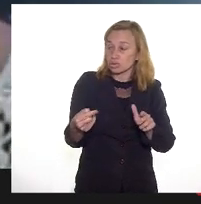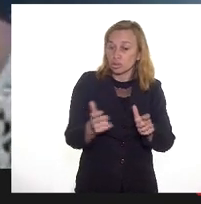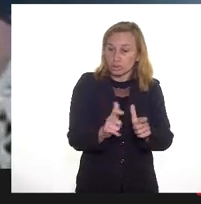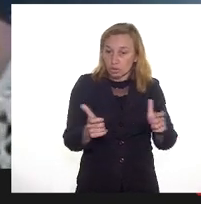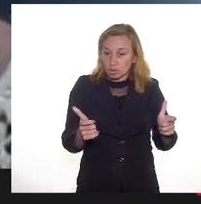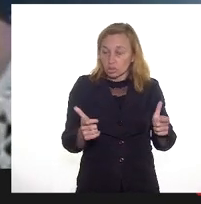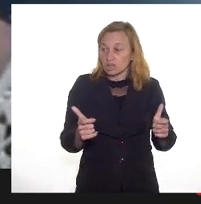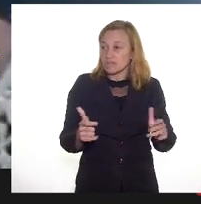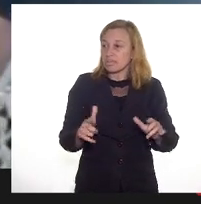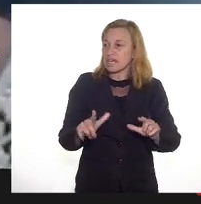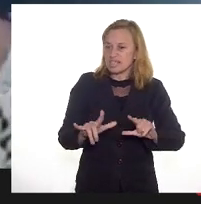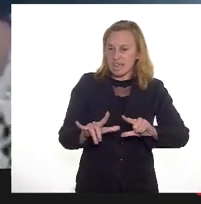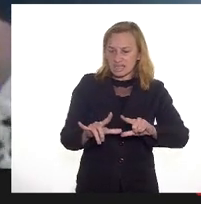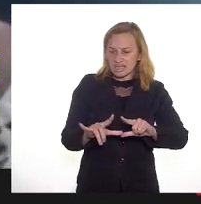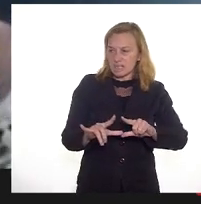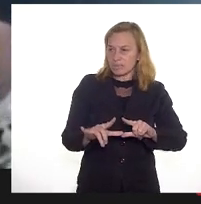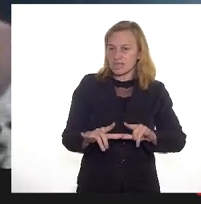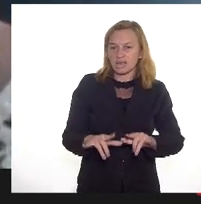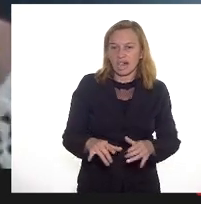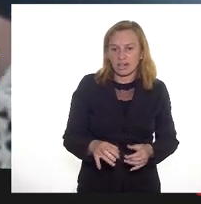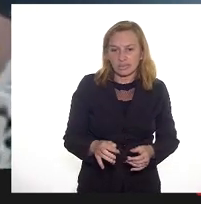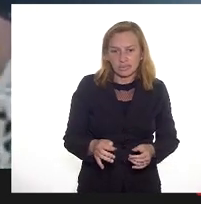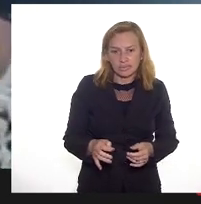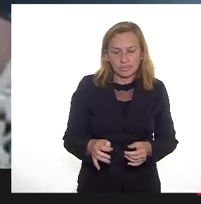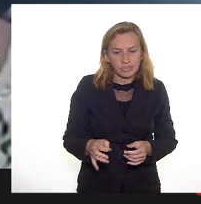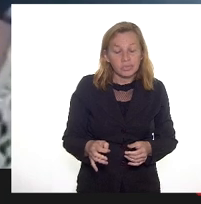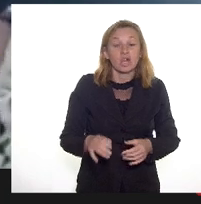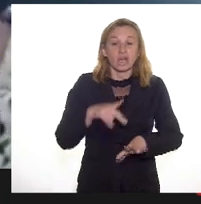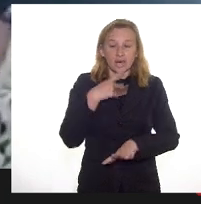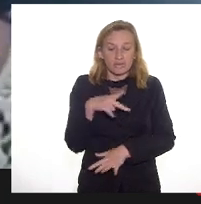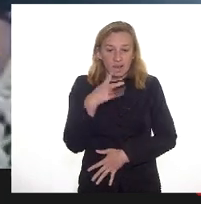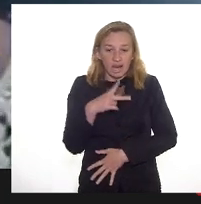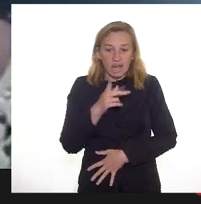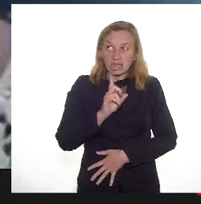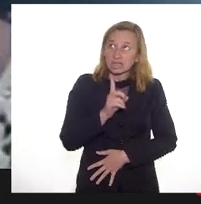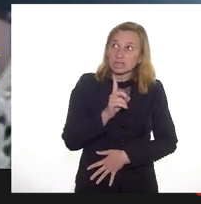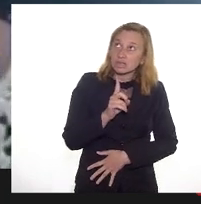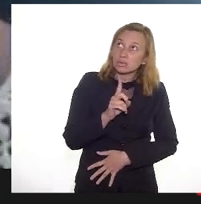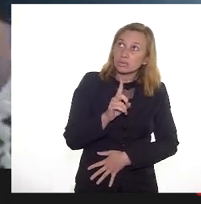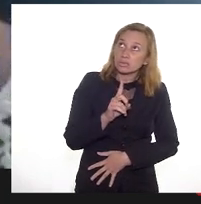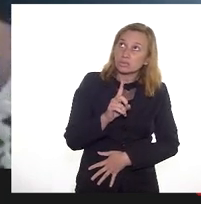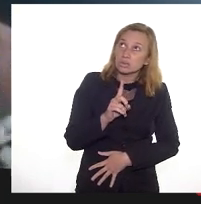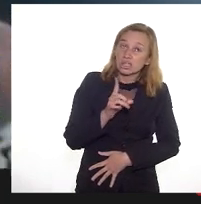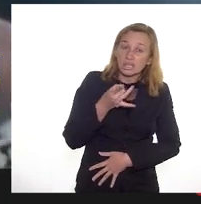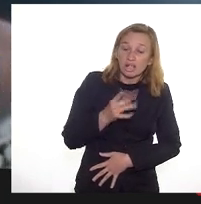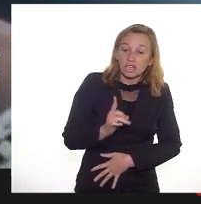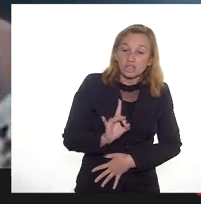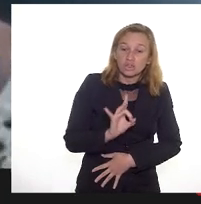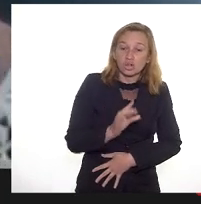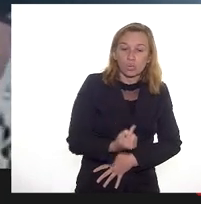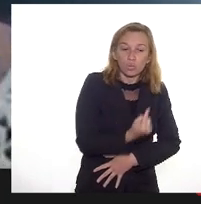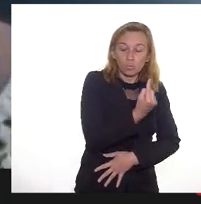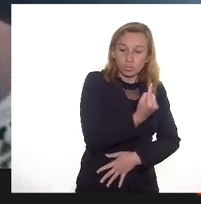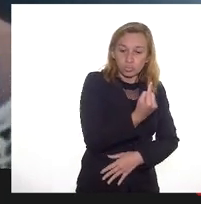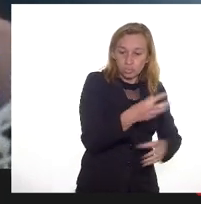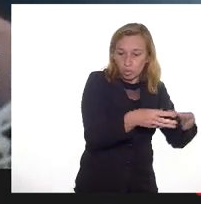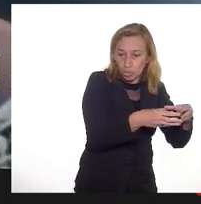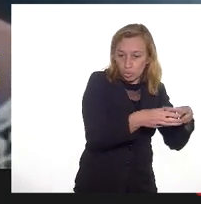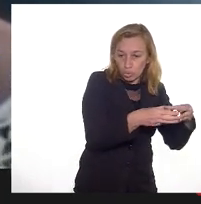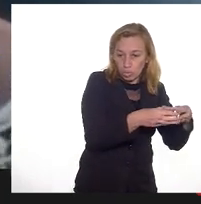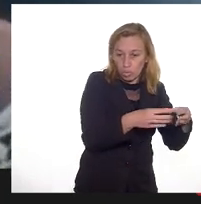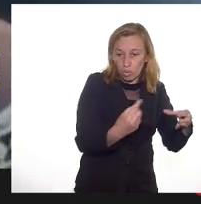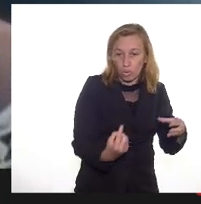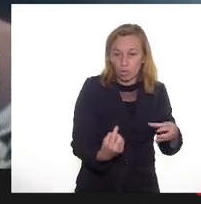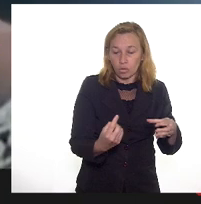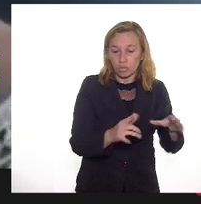ser elucidadas. Eu quero ressaltar que isso não se restringe apenas a uma determinada facção ou uma determinada